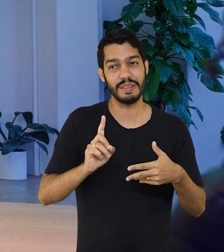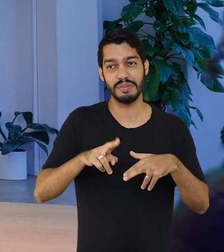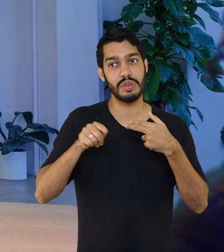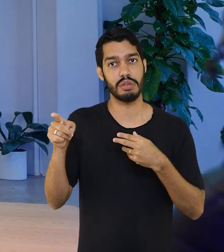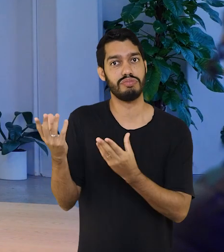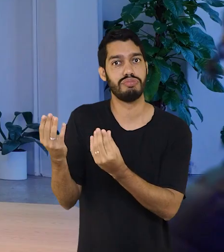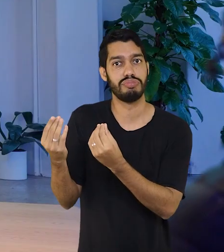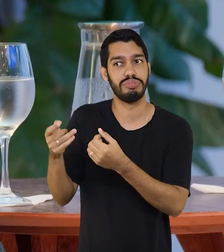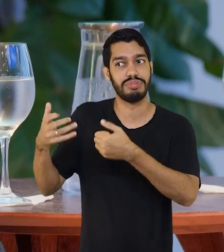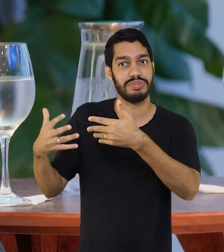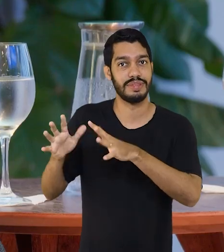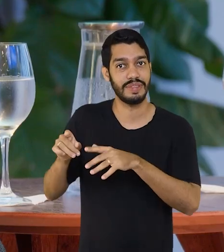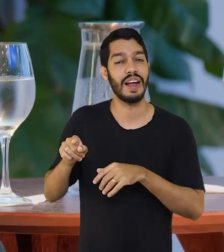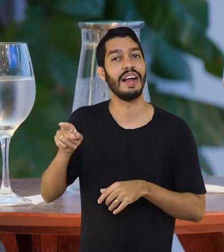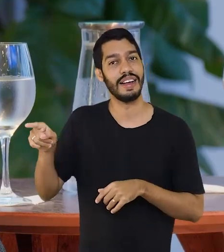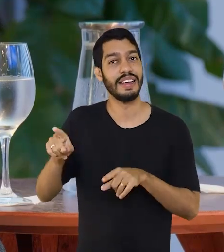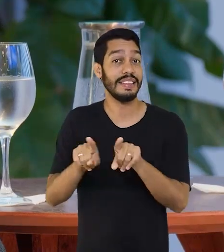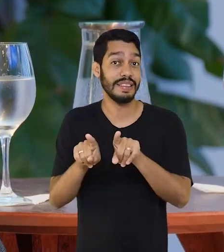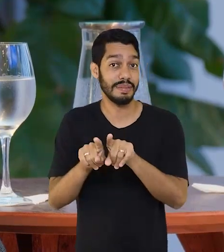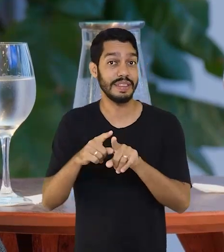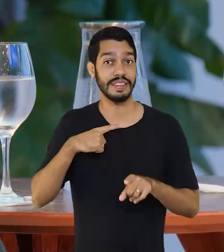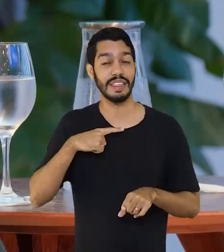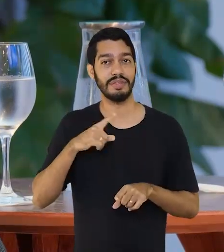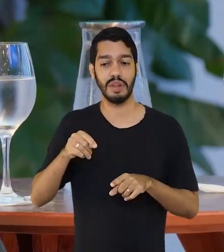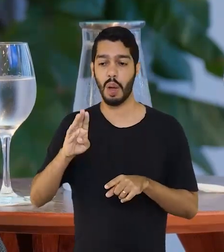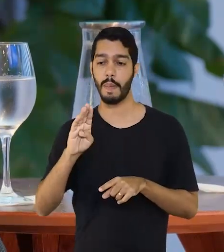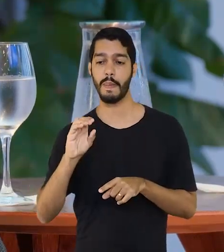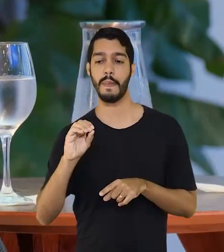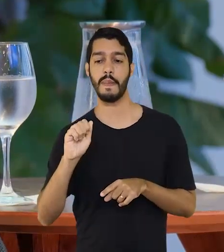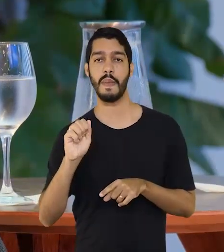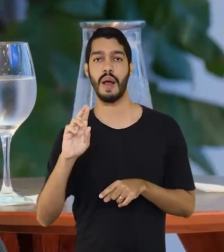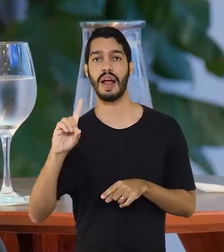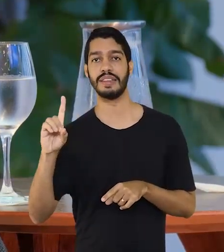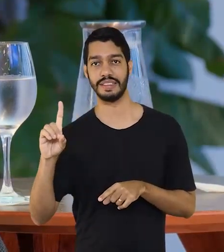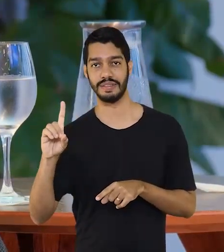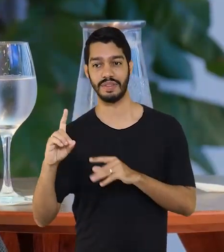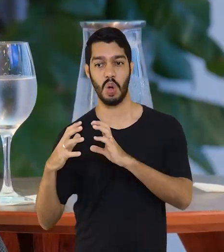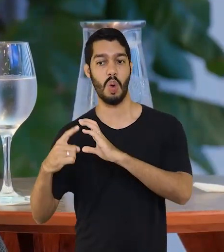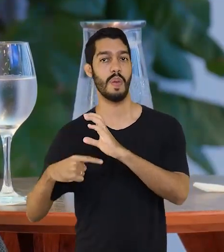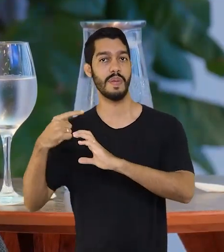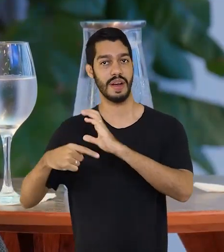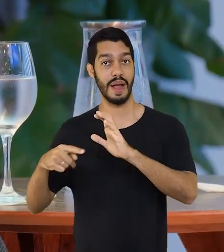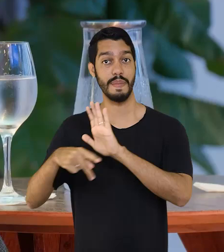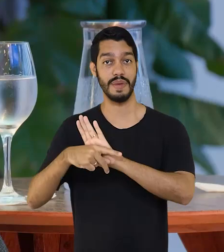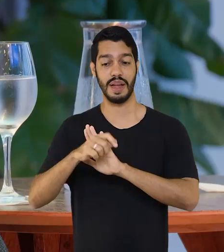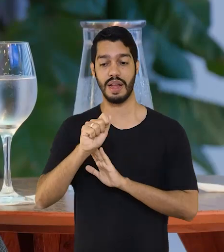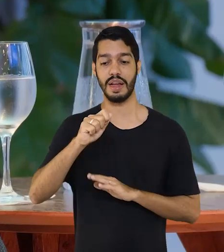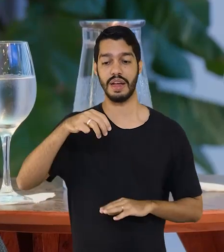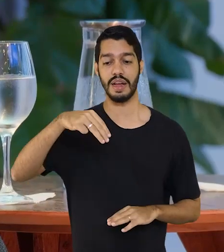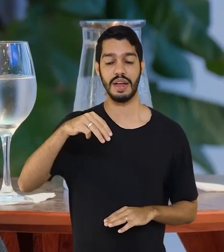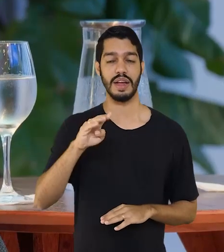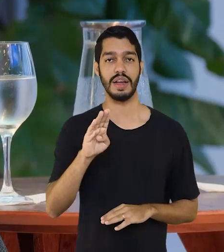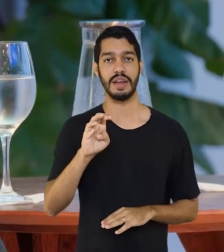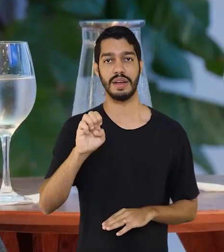muita coisa para introduzir o Jean. Além disso, ele é do board global criativo da Ambev. Global é ABI, né?